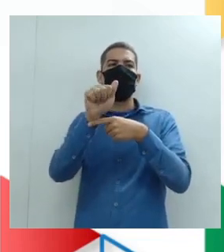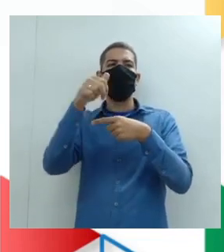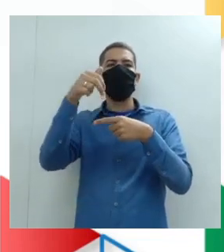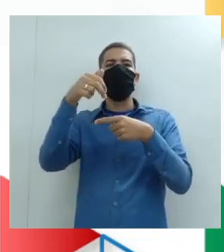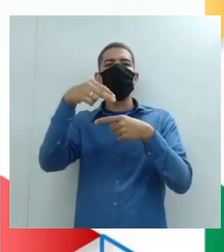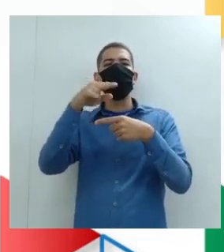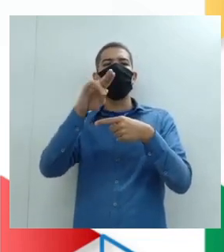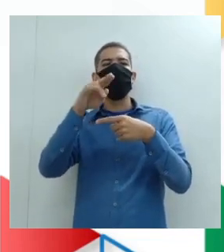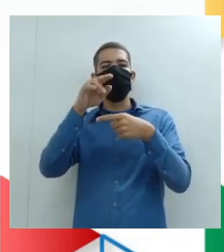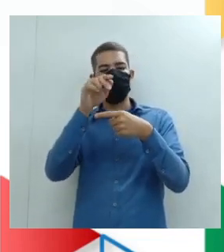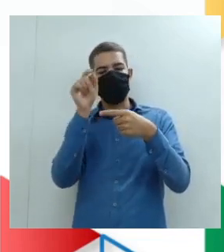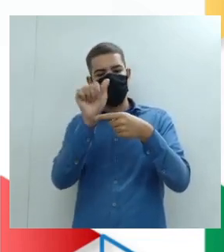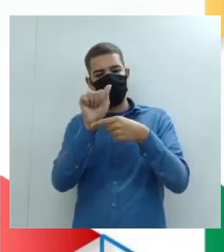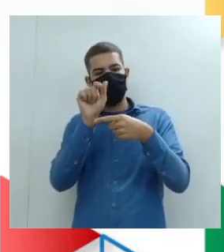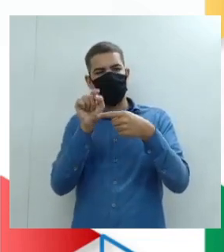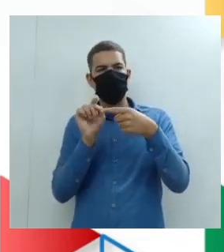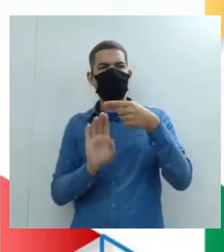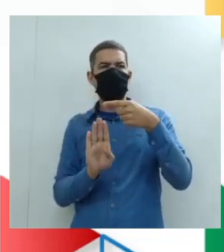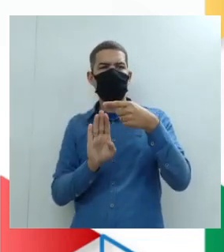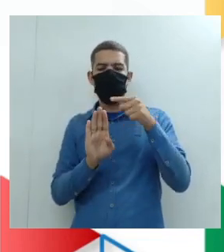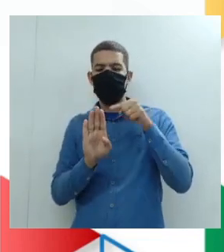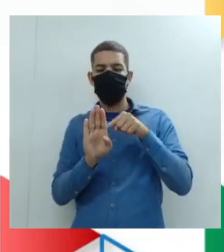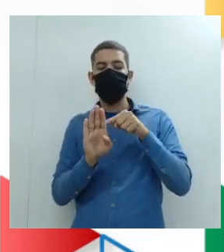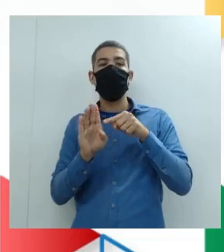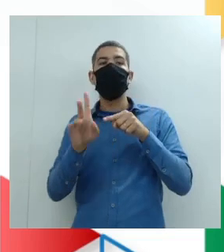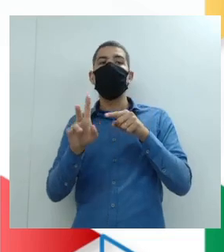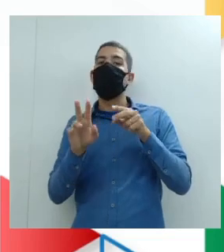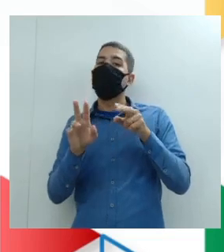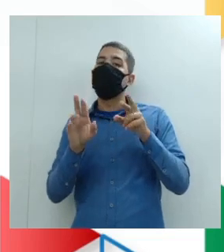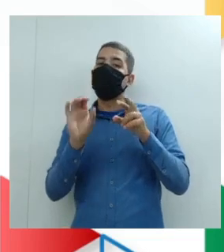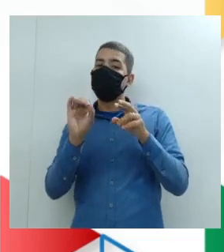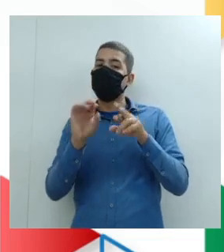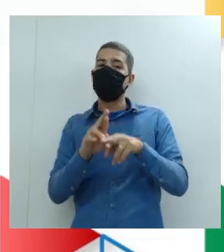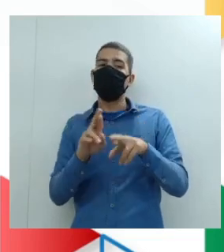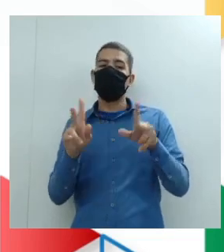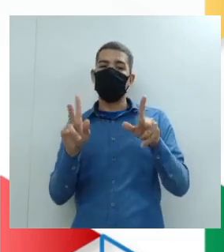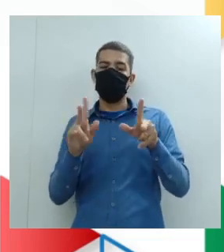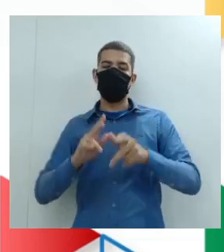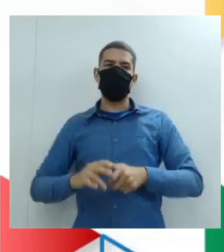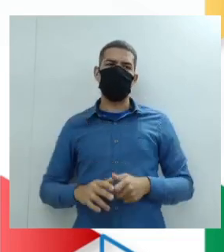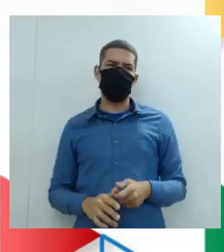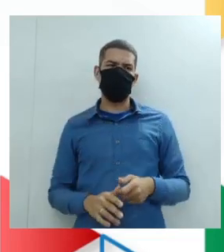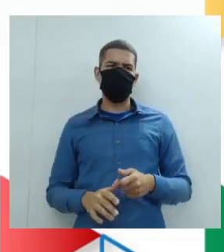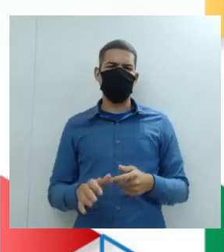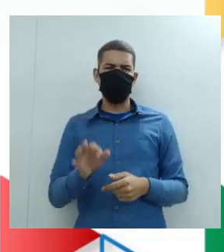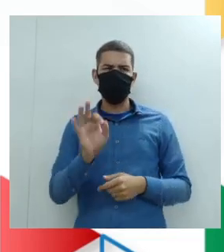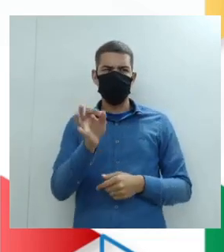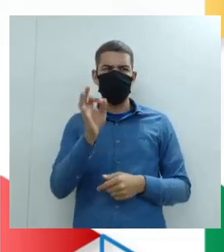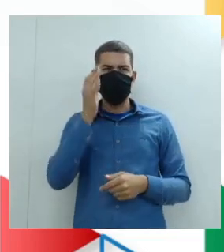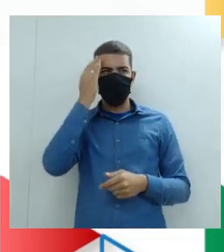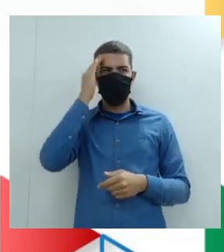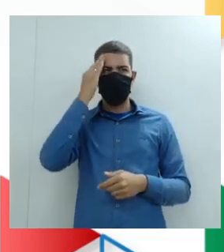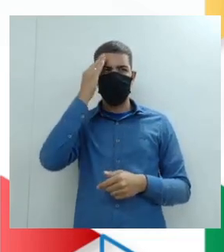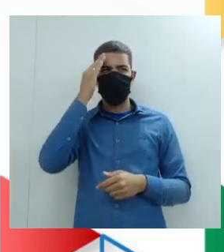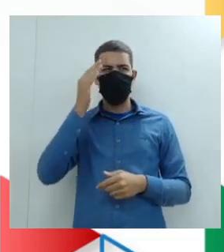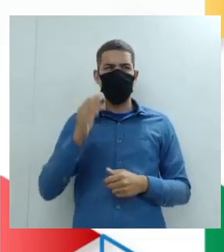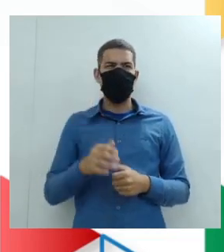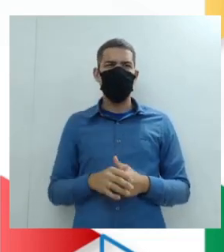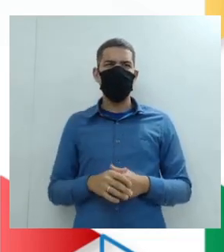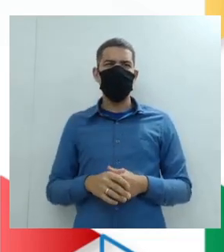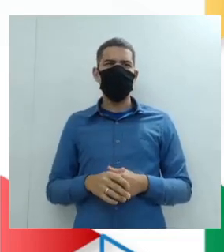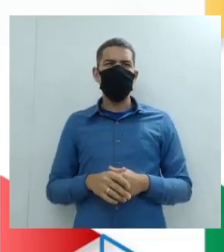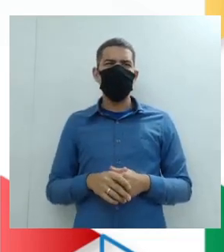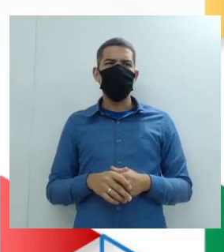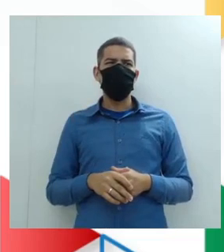B como denominador, desde que B seja diferente de 0. Ficou claro? Tá tranquilo na revisão e teoria dos conjuntos? Então